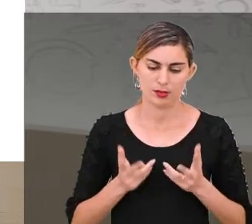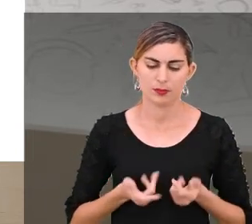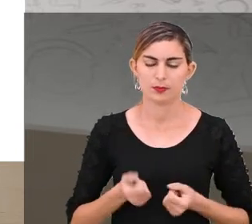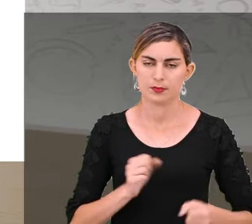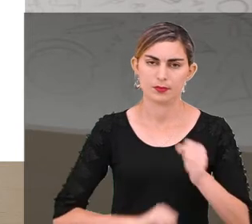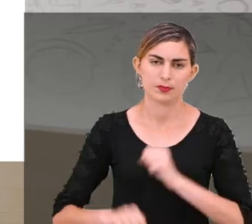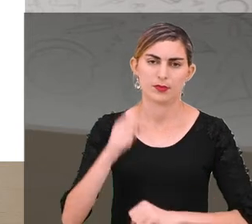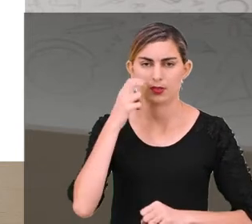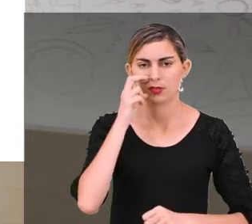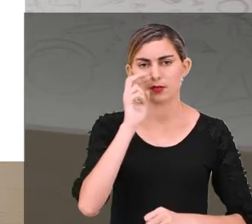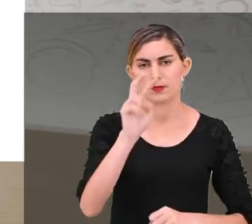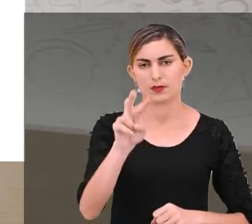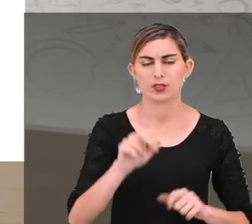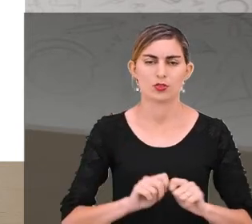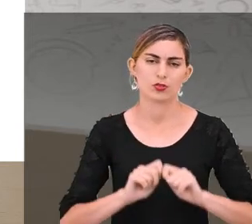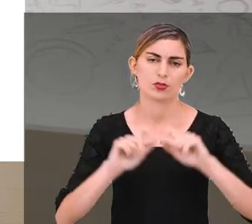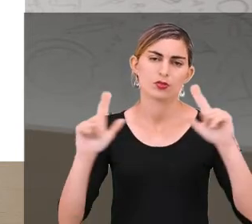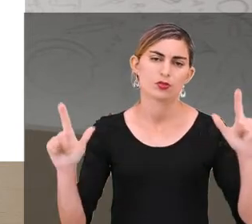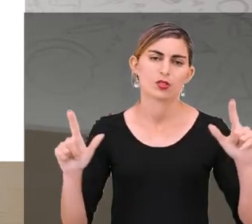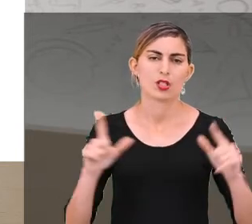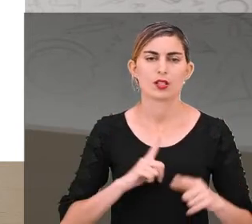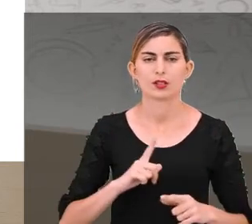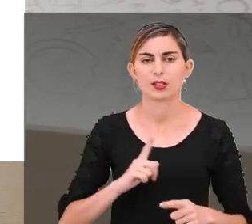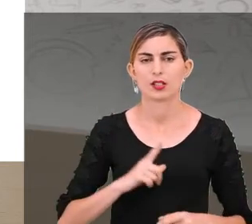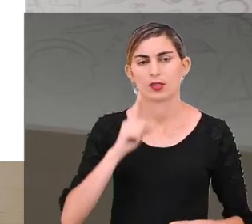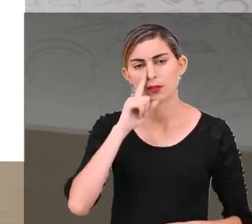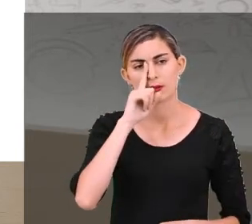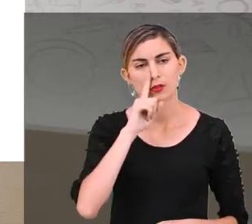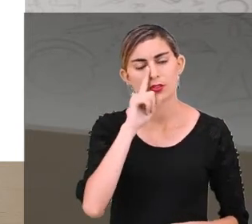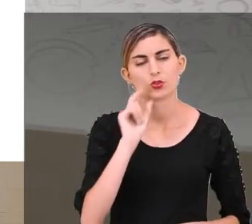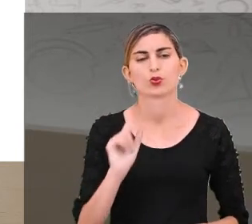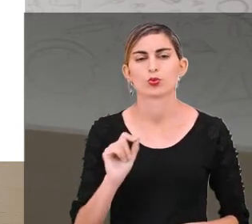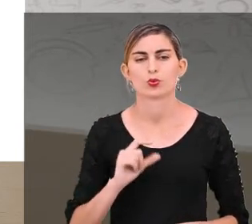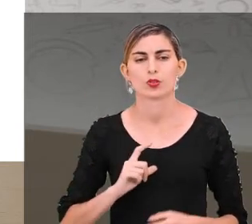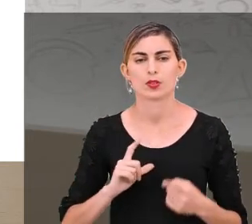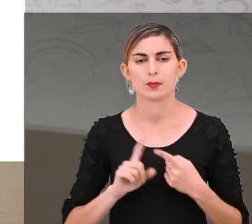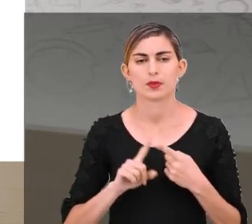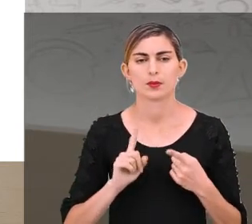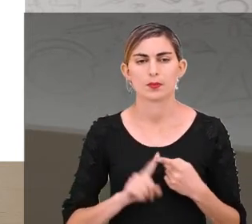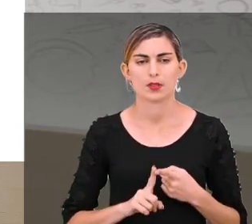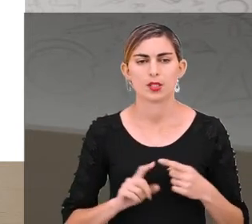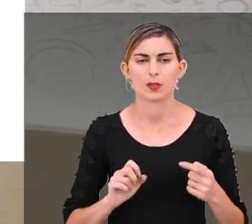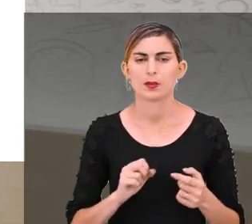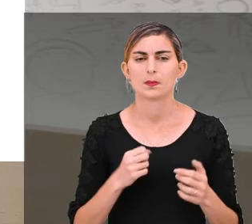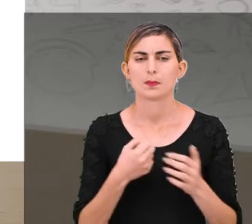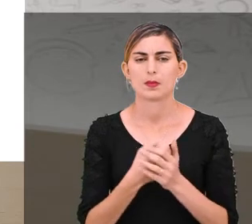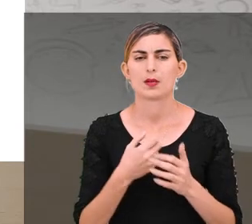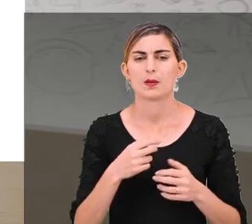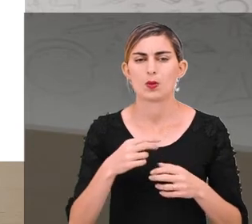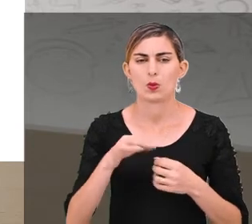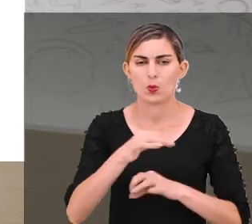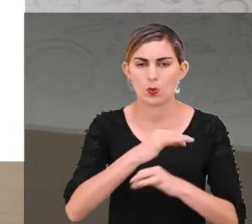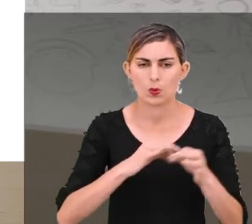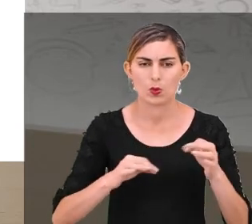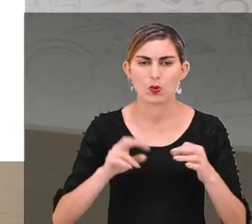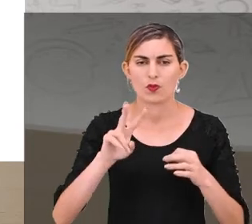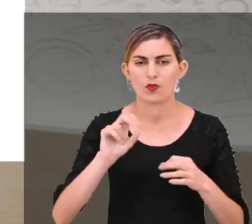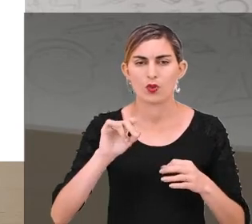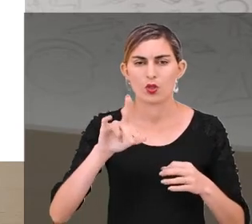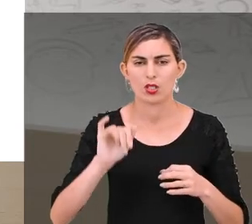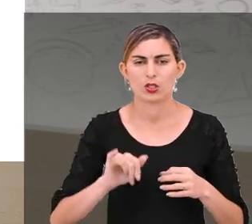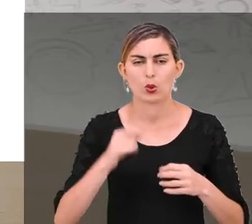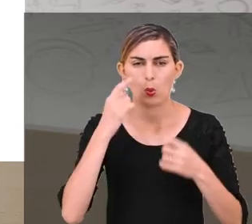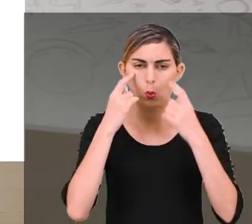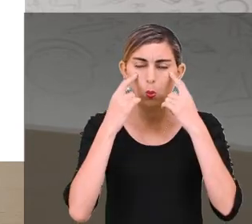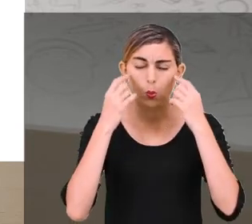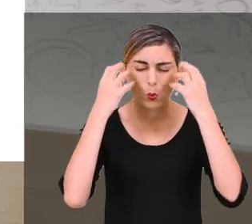com serviços gerais? Veja aí na tela. Nós temos o fator de risco. O primeiro seria o impacto de partículas